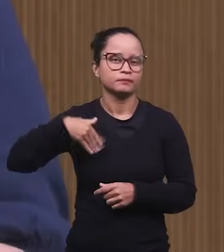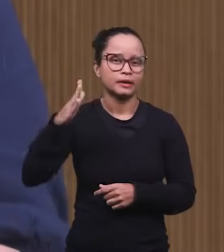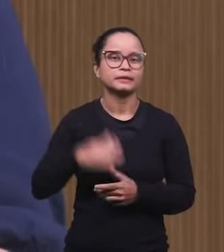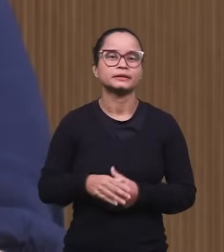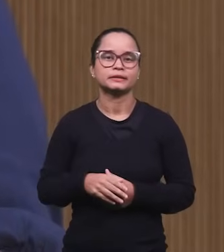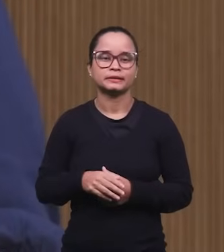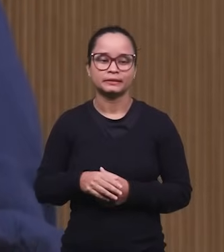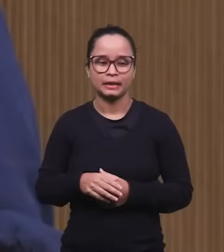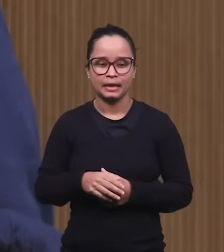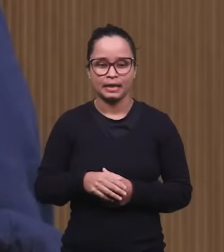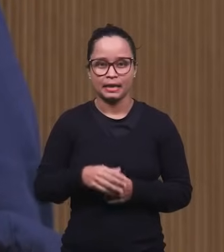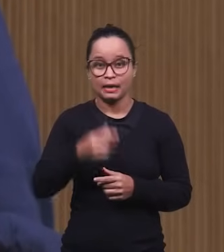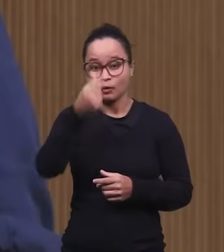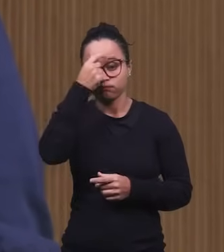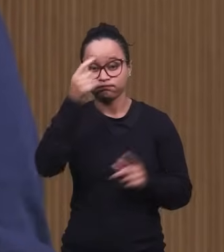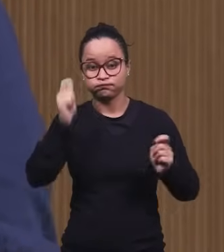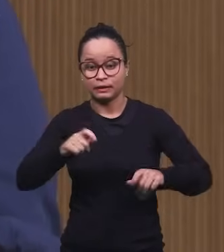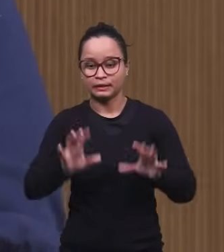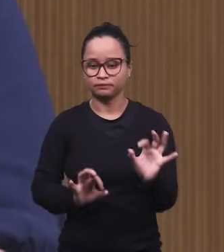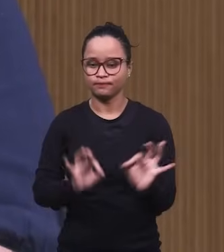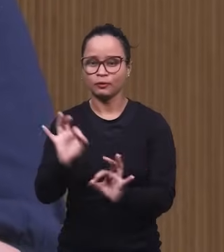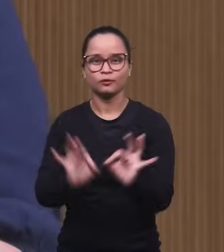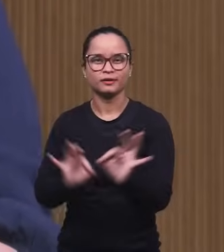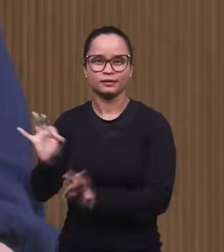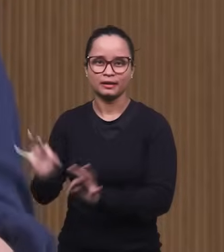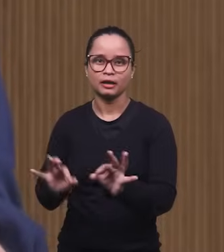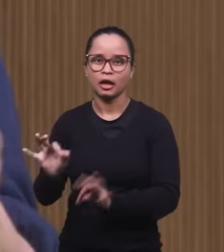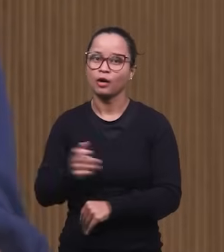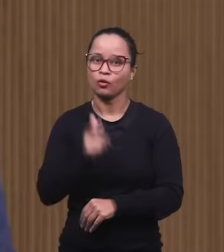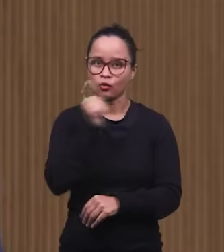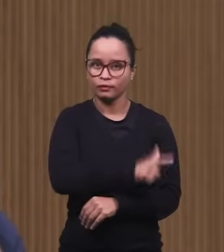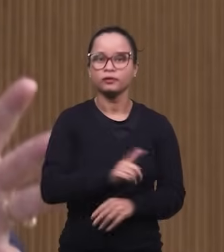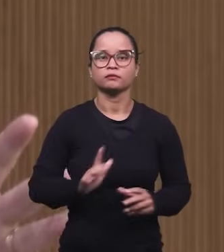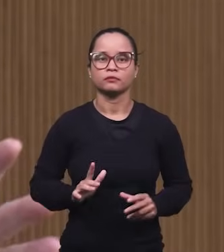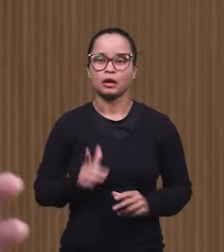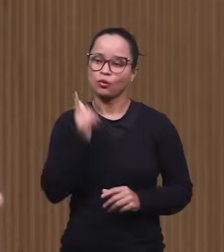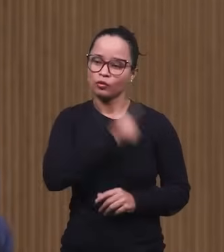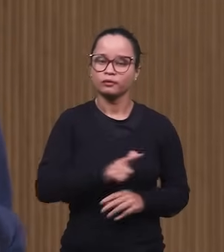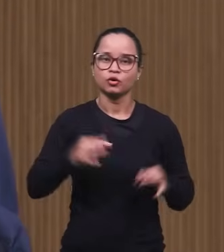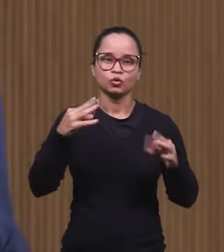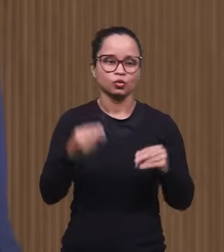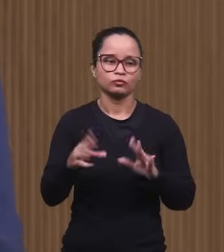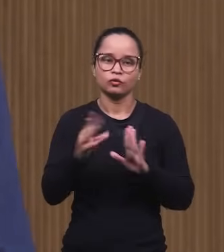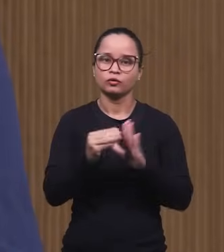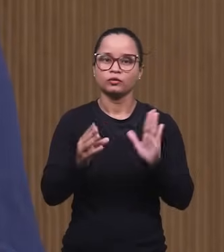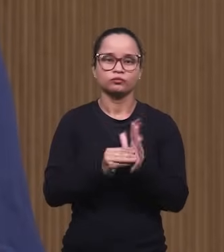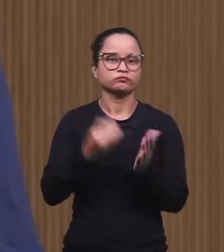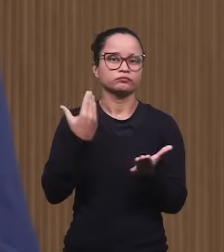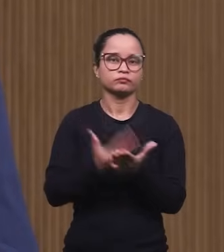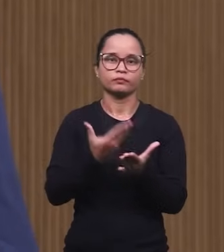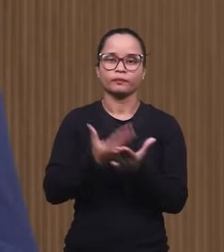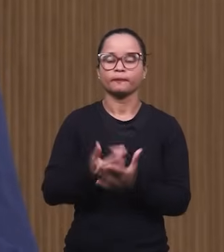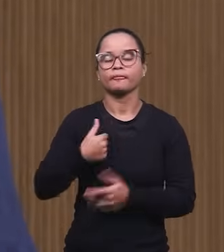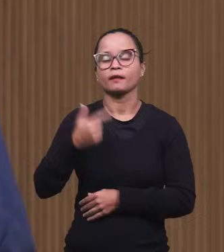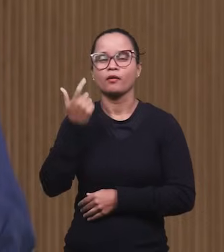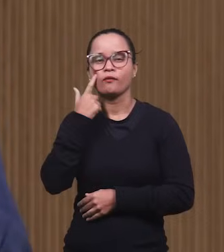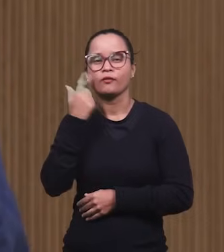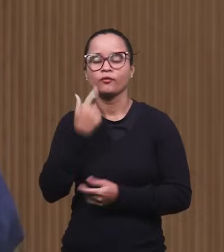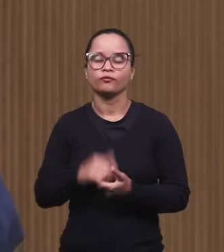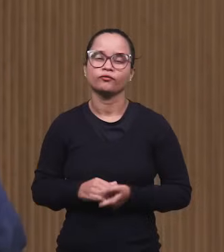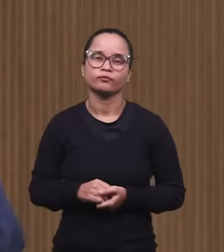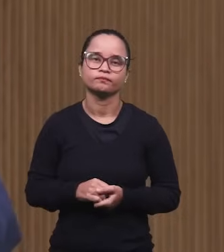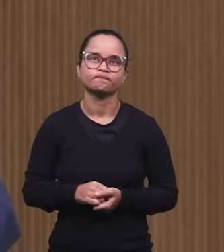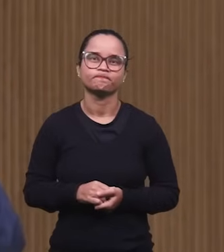apto a se organizar, a dar conta. Vamos colocar dar conta do conteúdo, né? Eu vejo